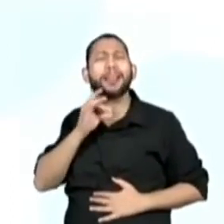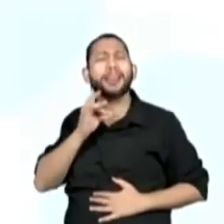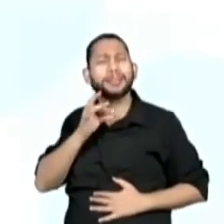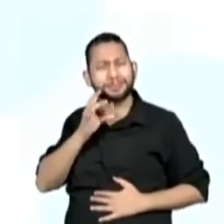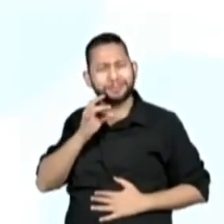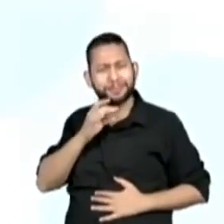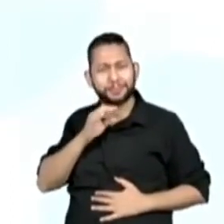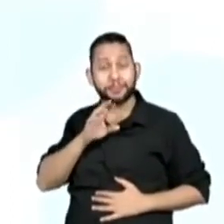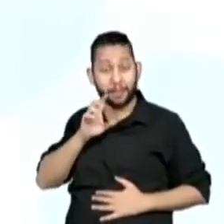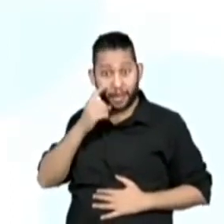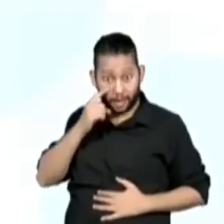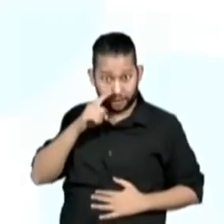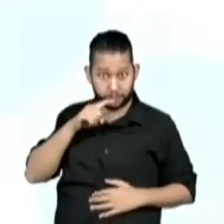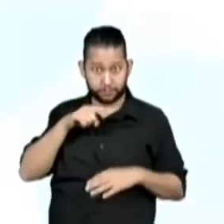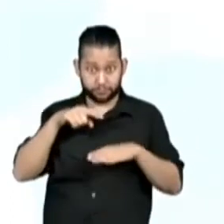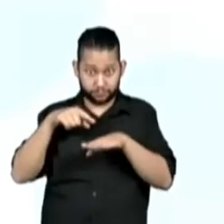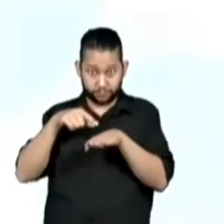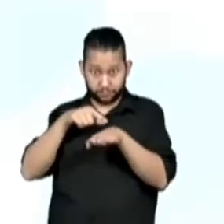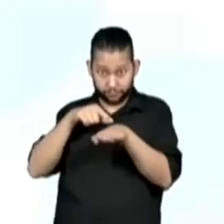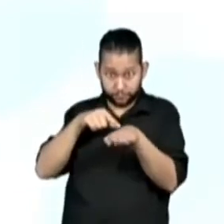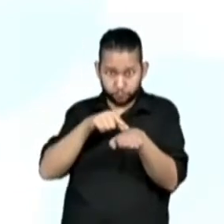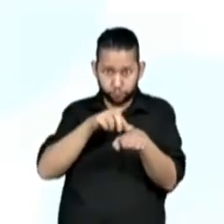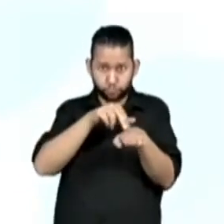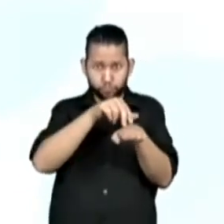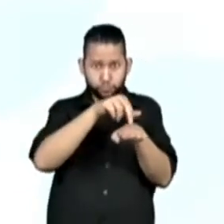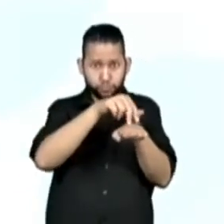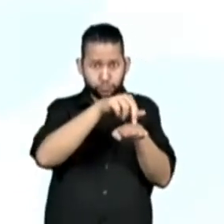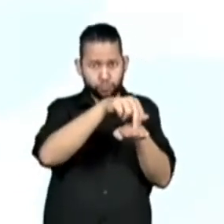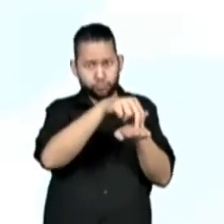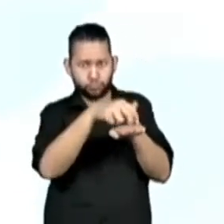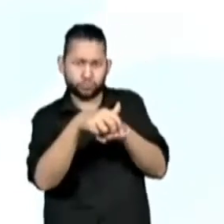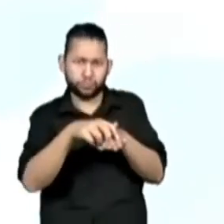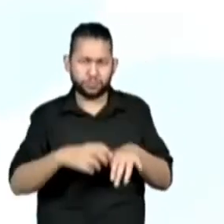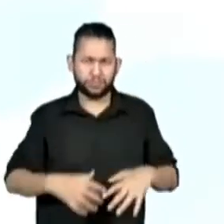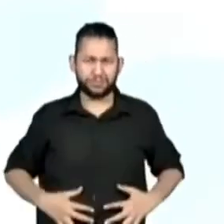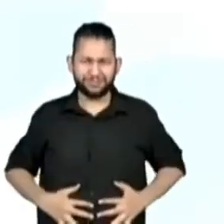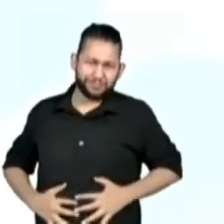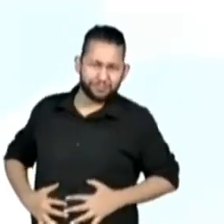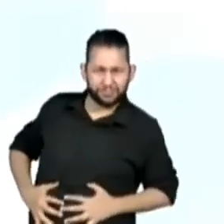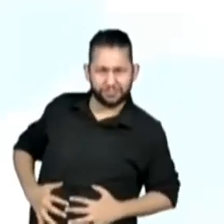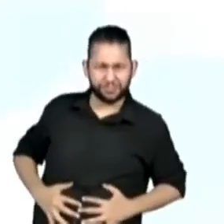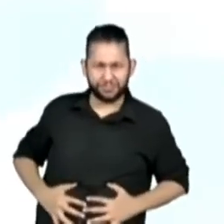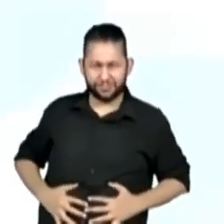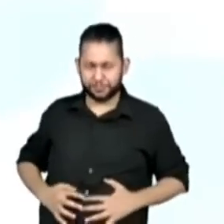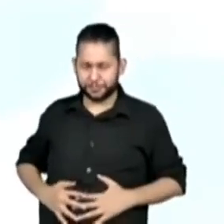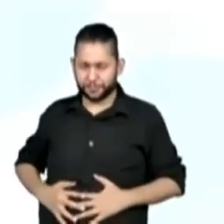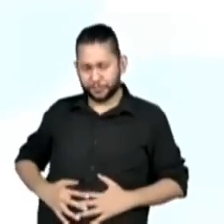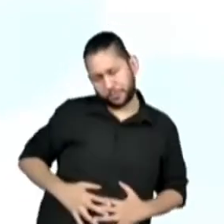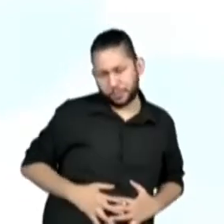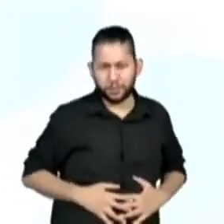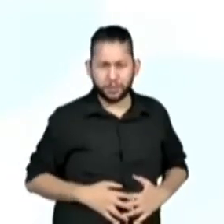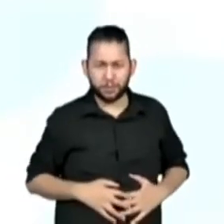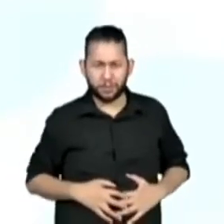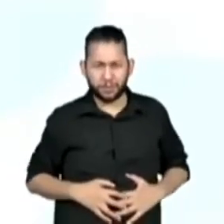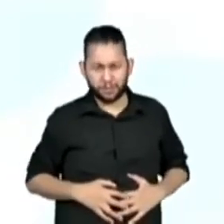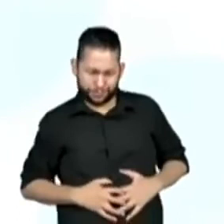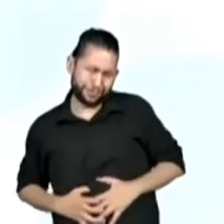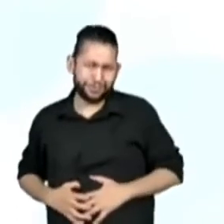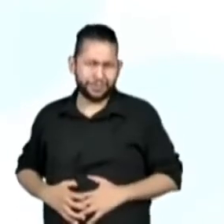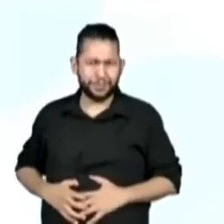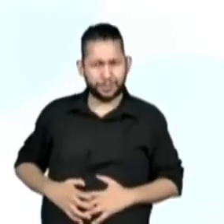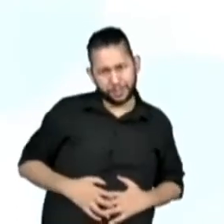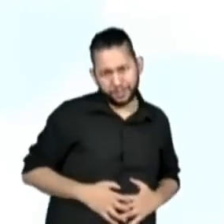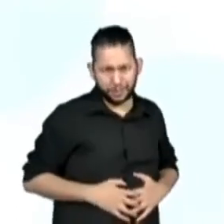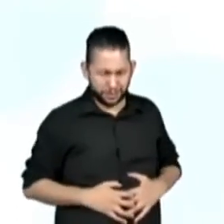para beber. Mas, ao andar e mexer-se, as pedras chocavam-se na barriga, fazendo